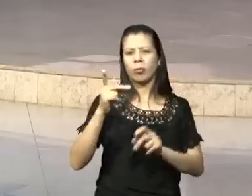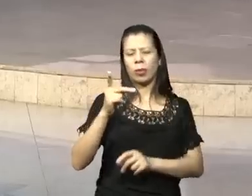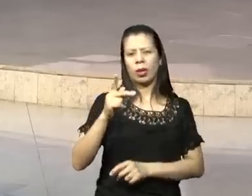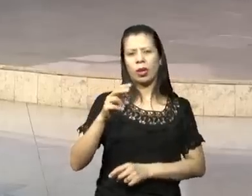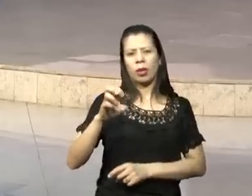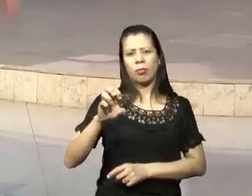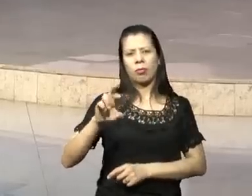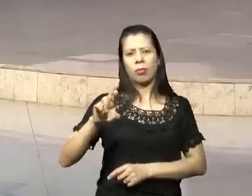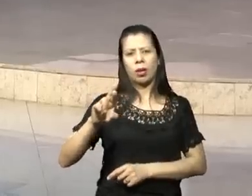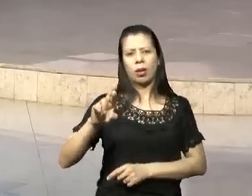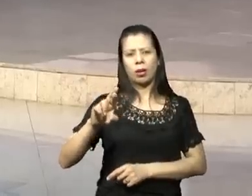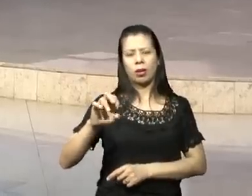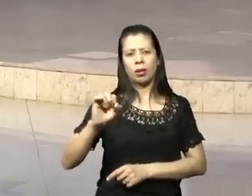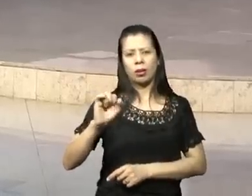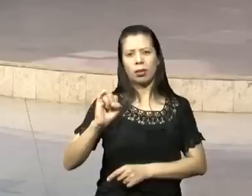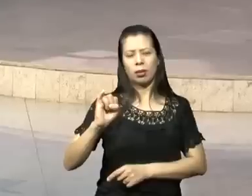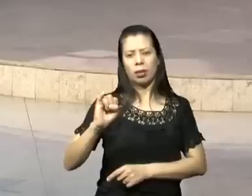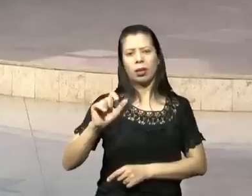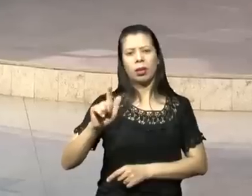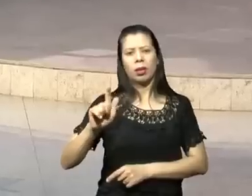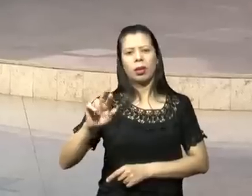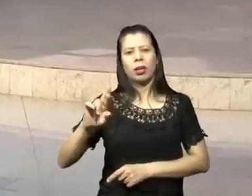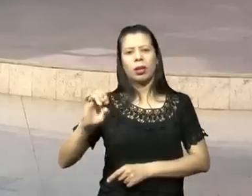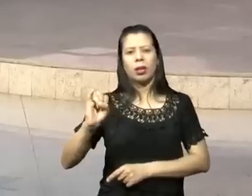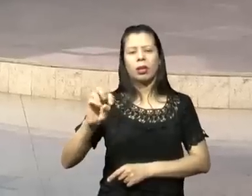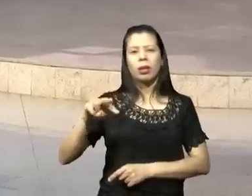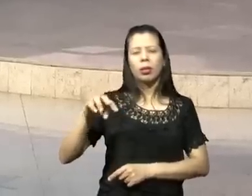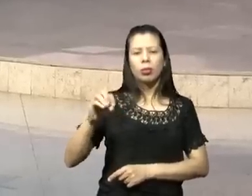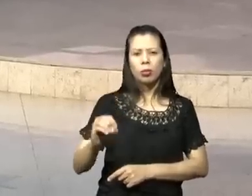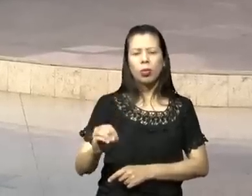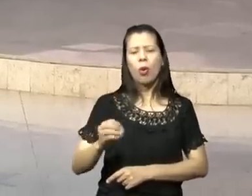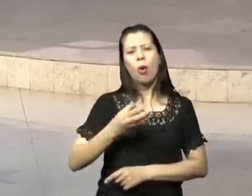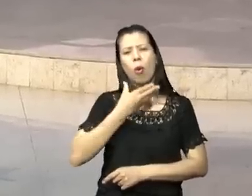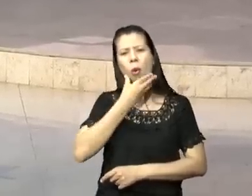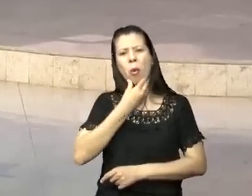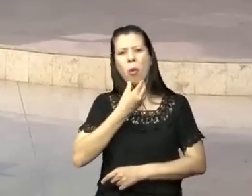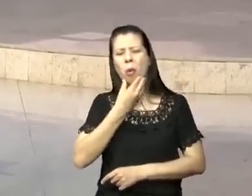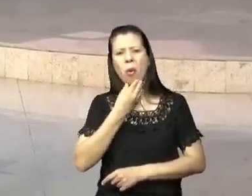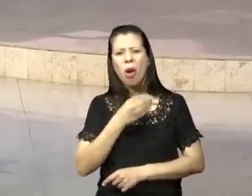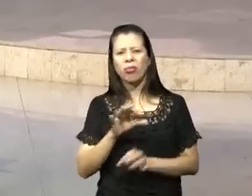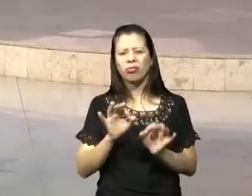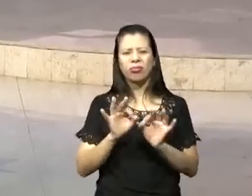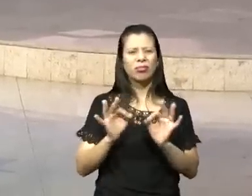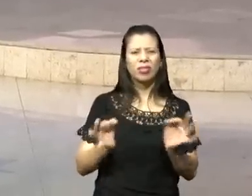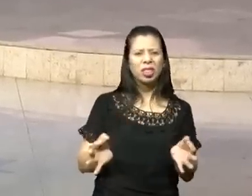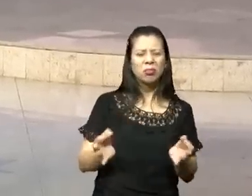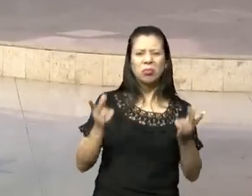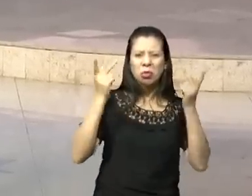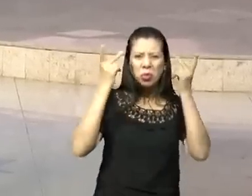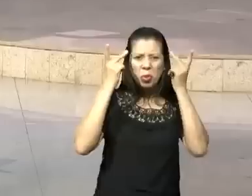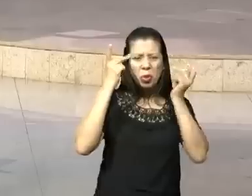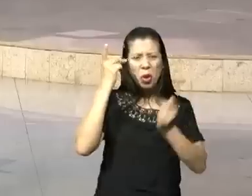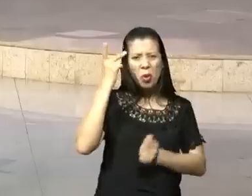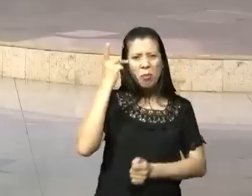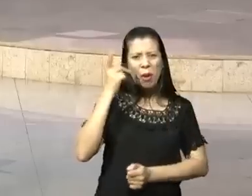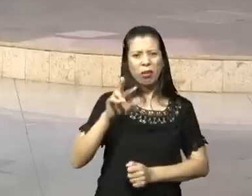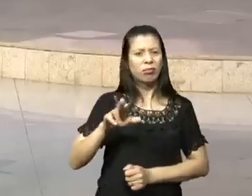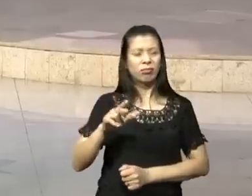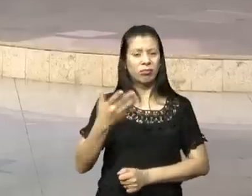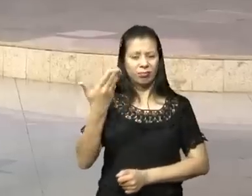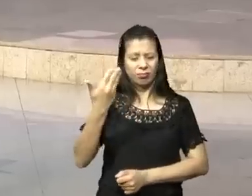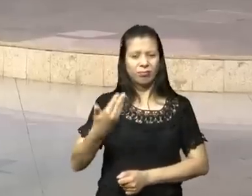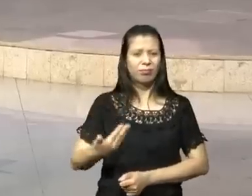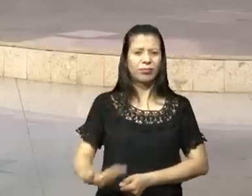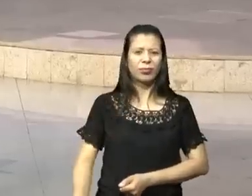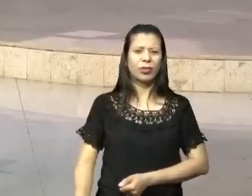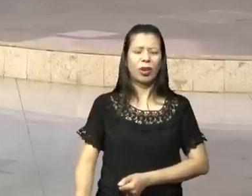de johnbaia de um leigo um irmão comum entre aspas escrito na prisão uma parábola da salvação